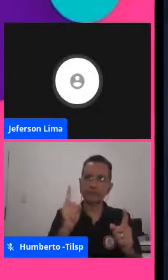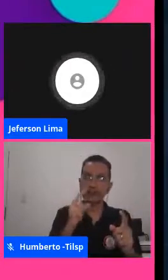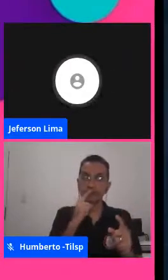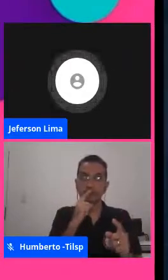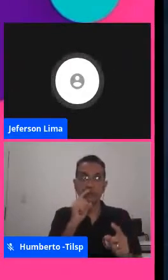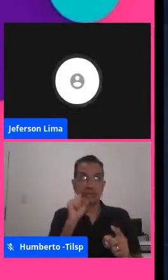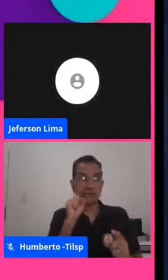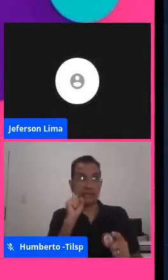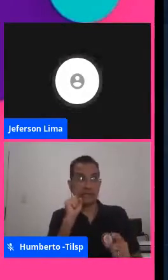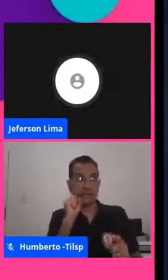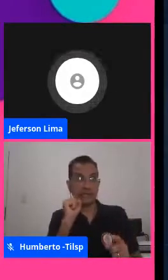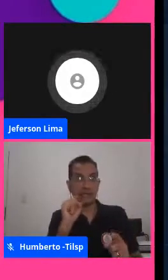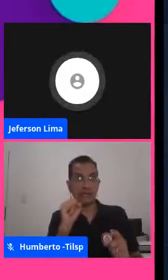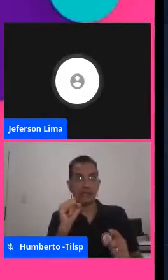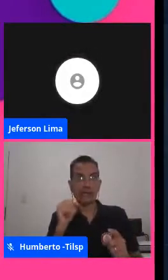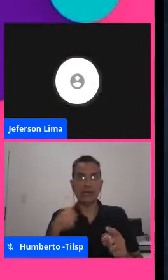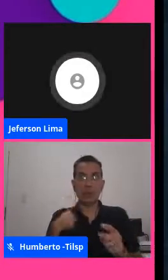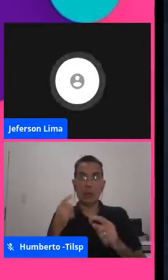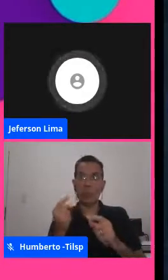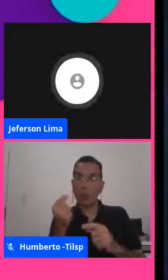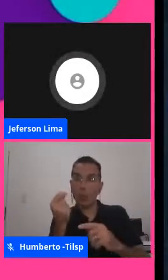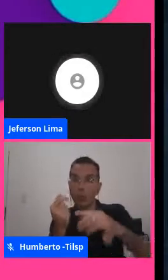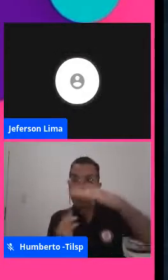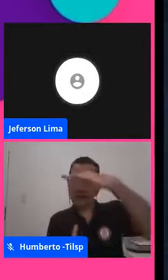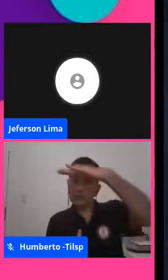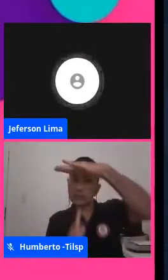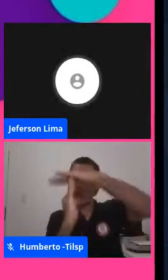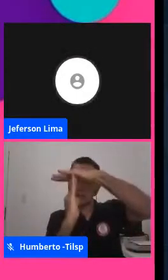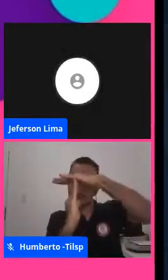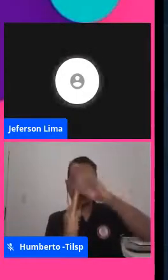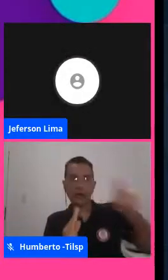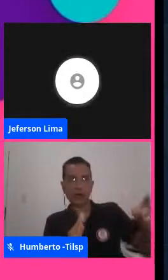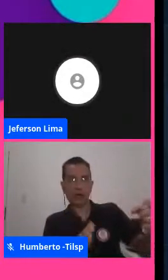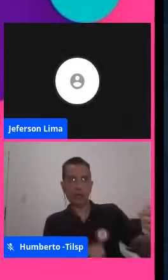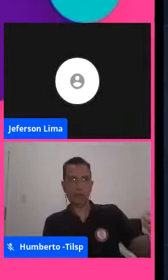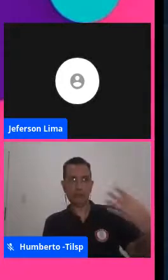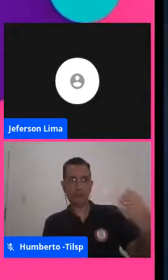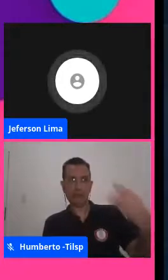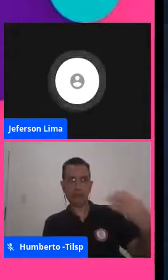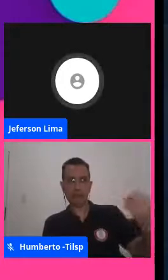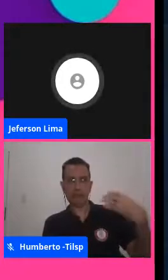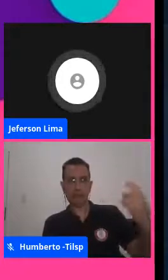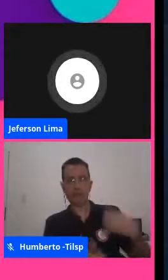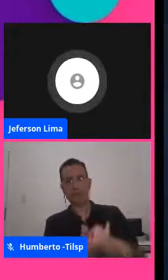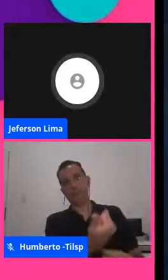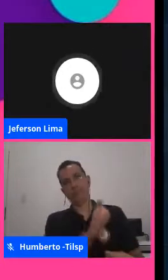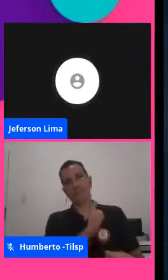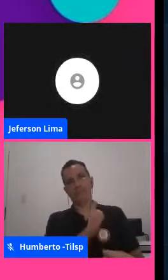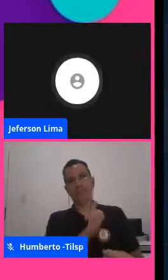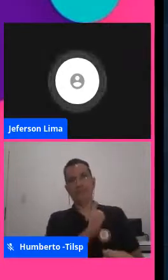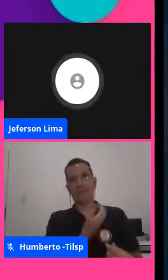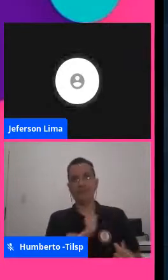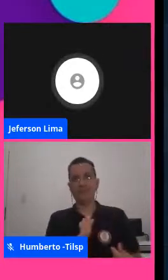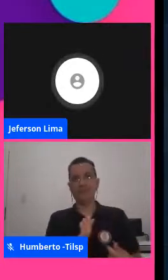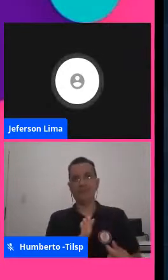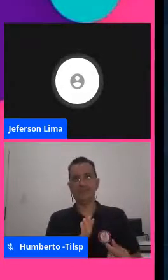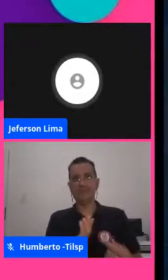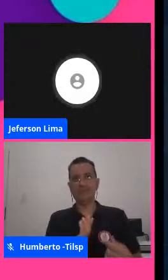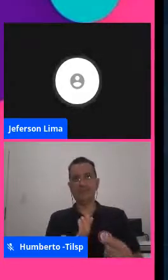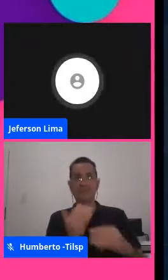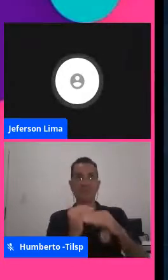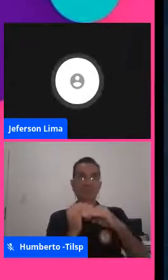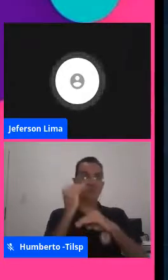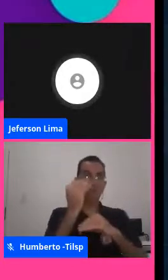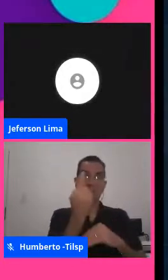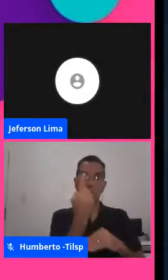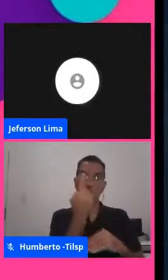mesmo já se desativar, porque eu não quero, né, vir a gastar aí, né, algo como 50, algo como um real, mesmo que